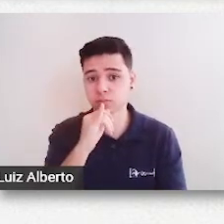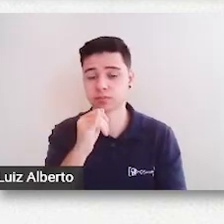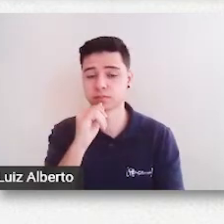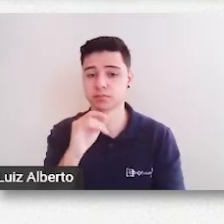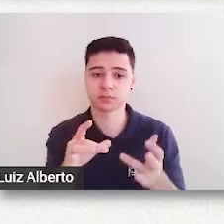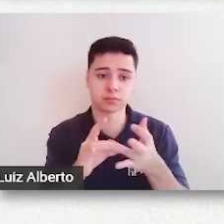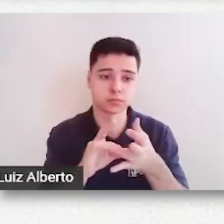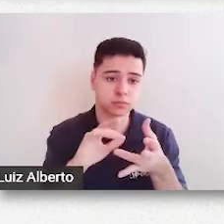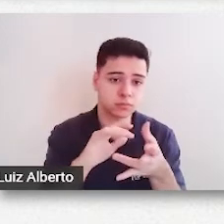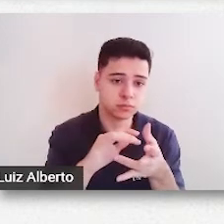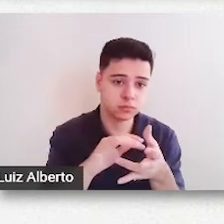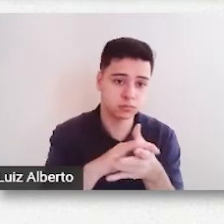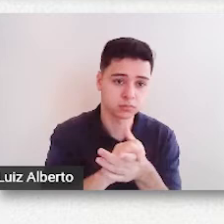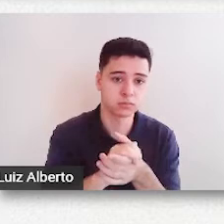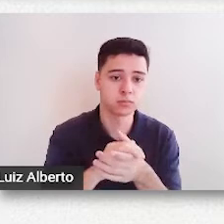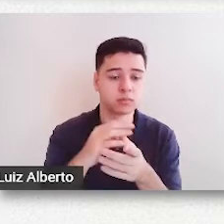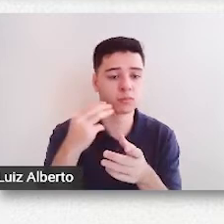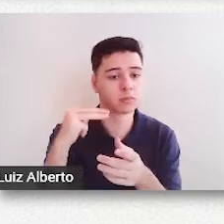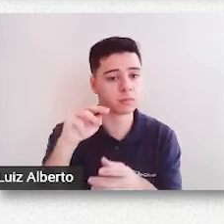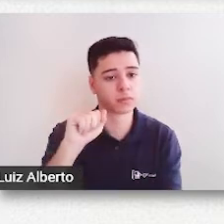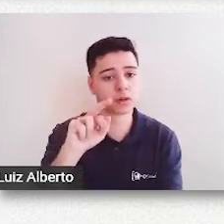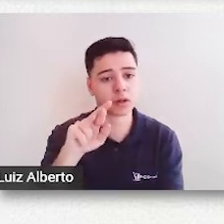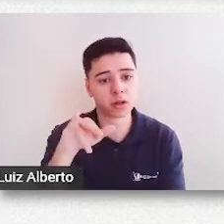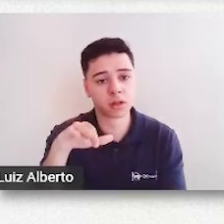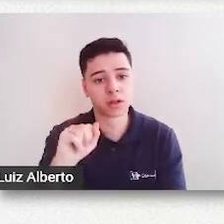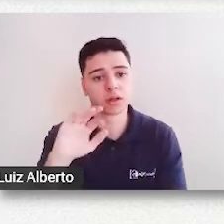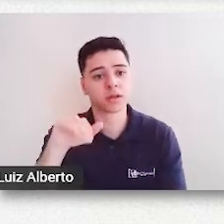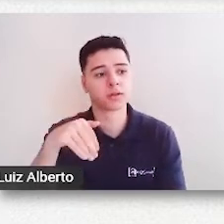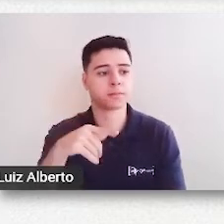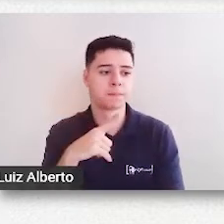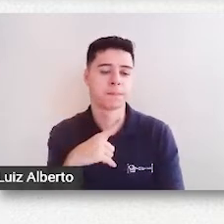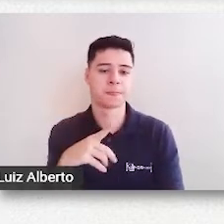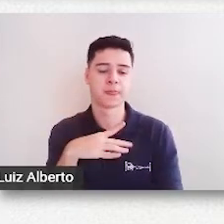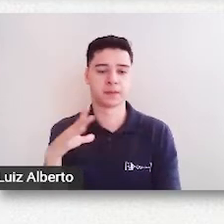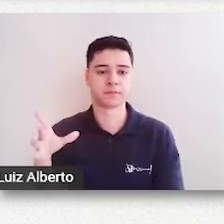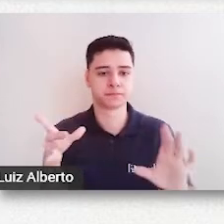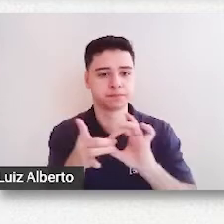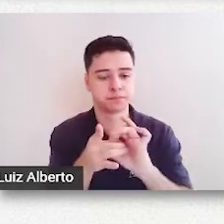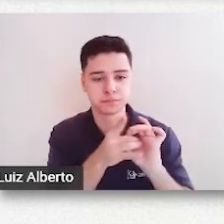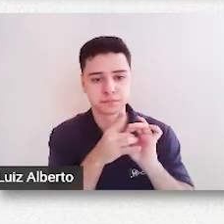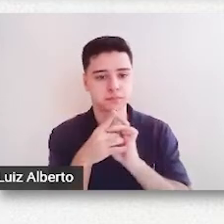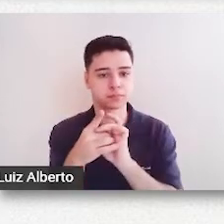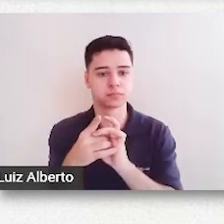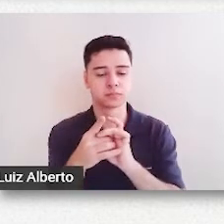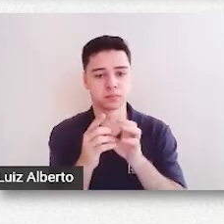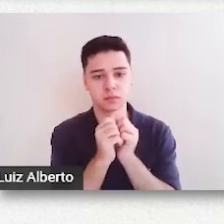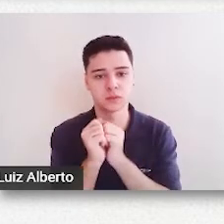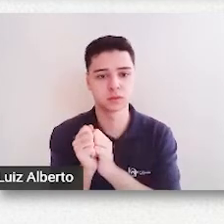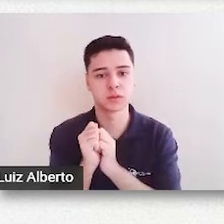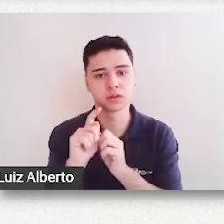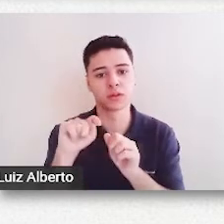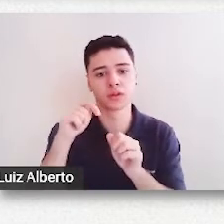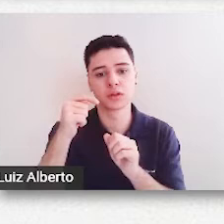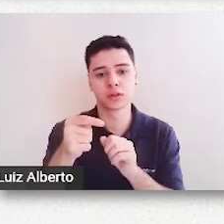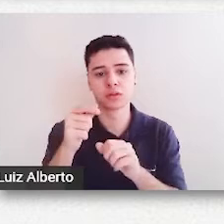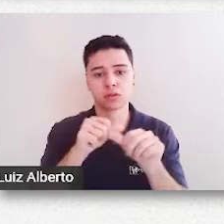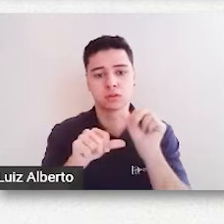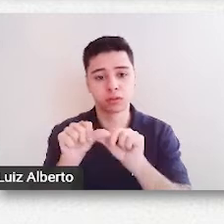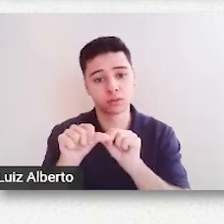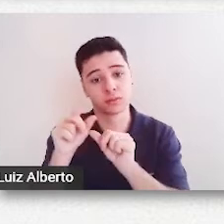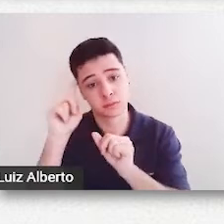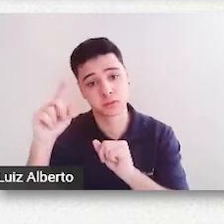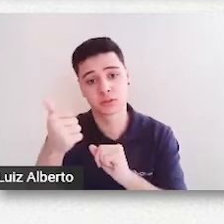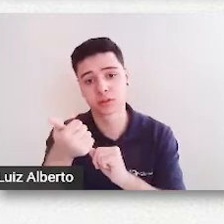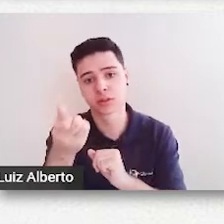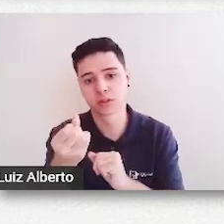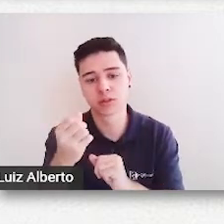vestindo botas, né? Então eles têm uma correlação iconográfica. Depois ele foi transferido para o dia 16 de agosto,